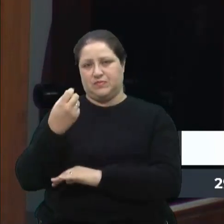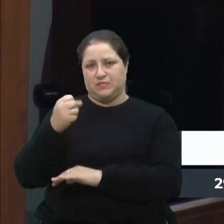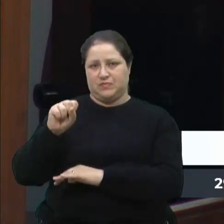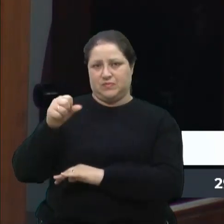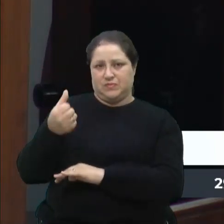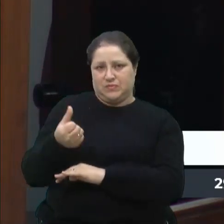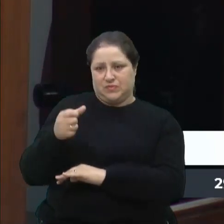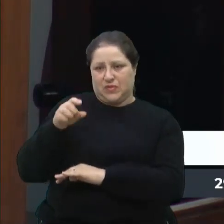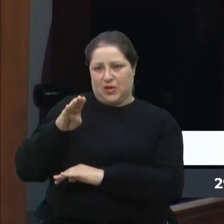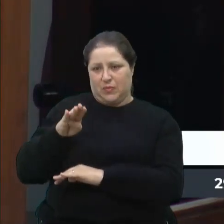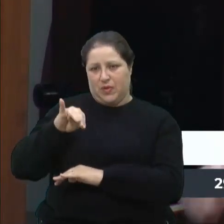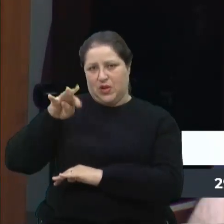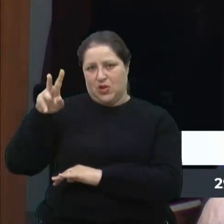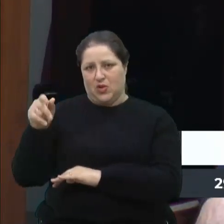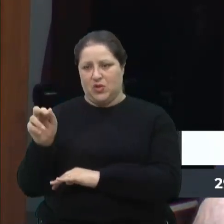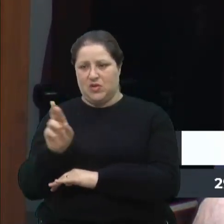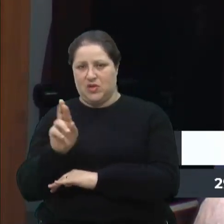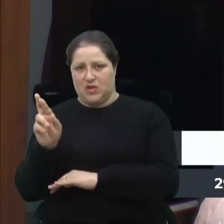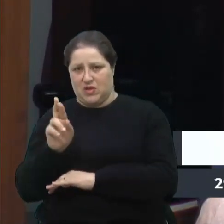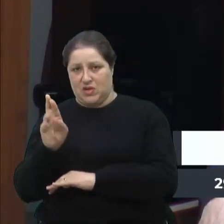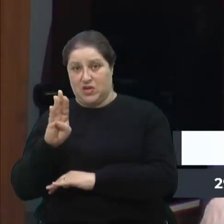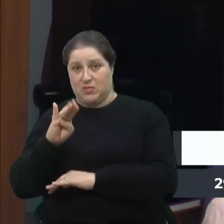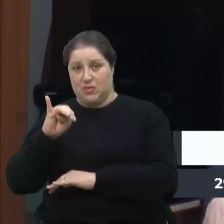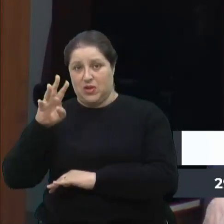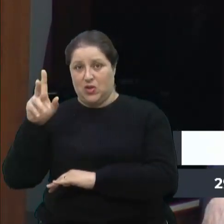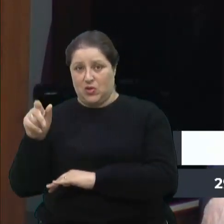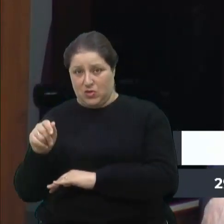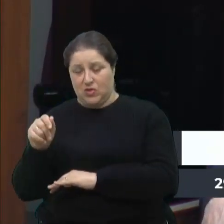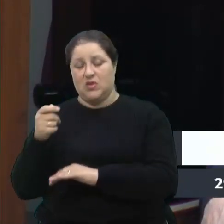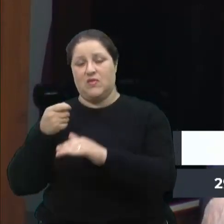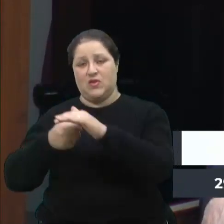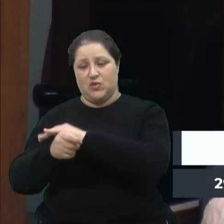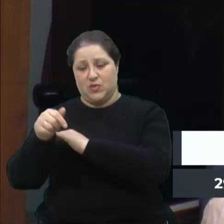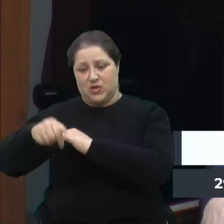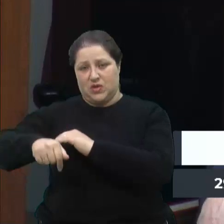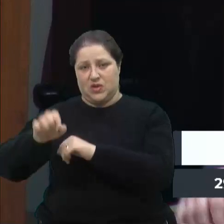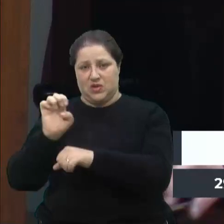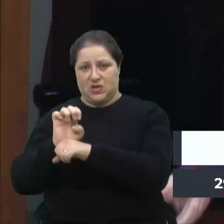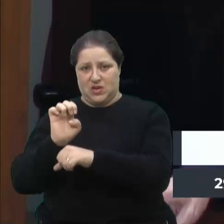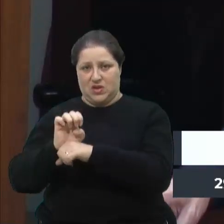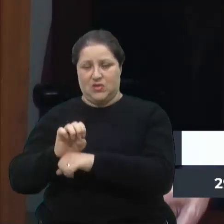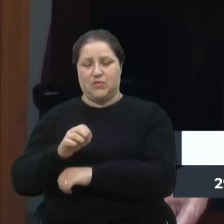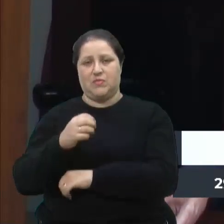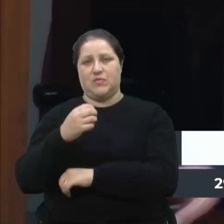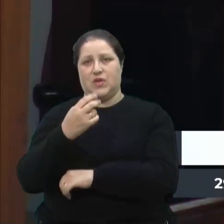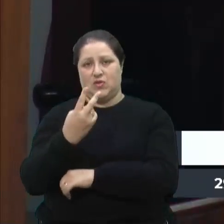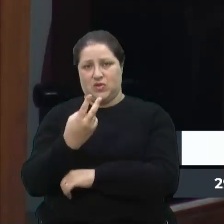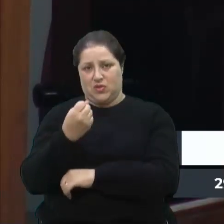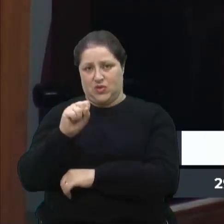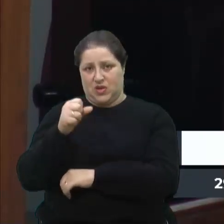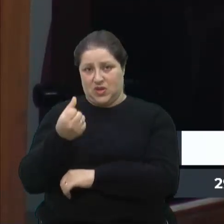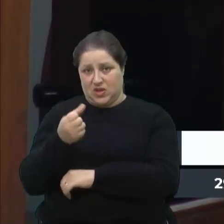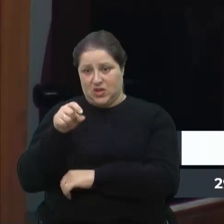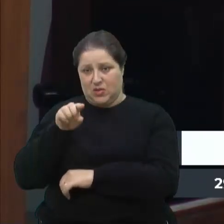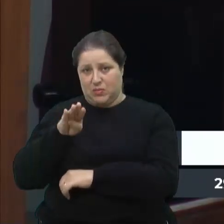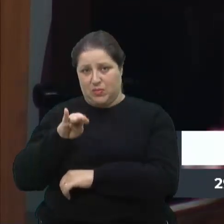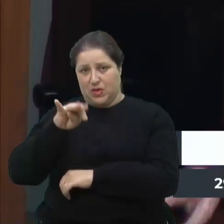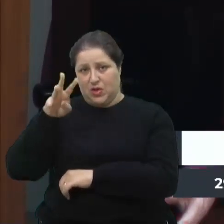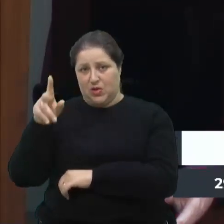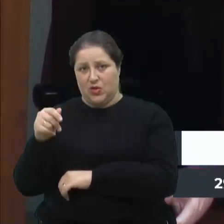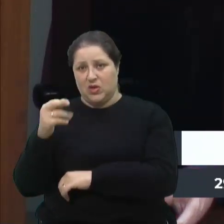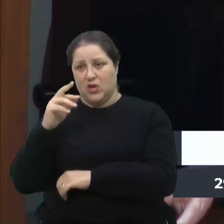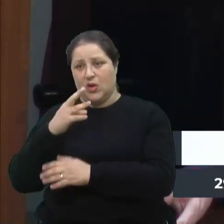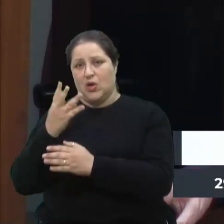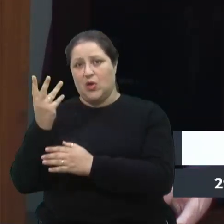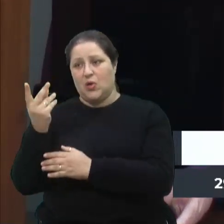286 bilhões de reais em investimentos no Estado dele. 286 bilhões de reais. Olha quantas empresas foram